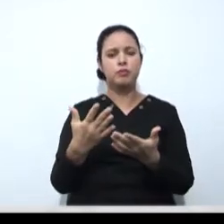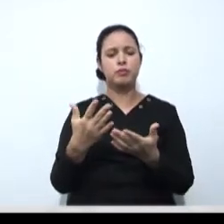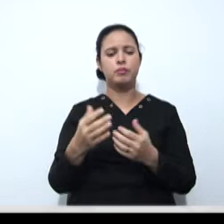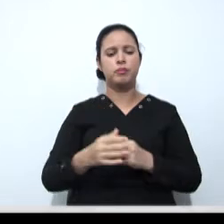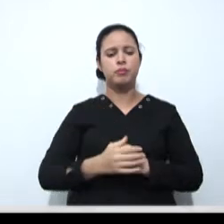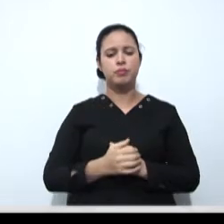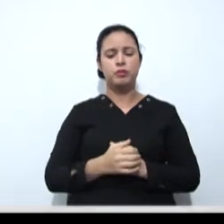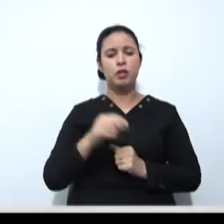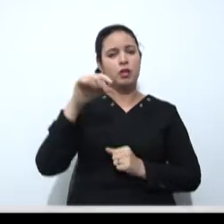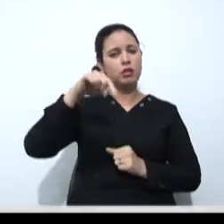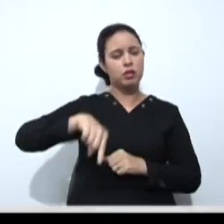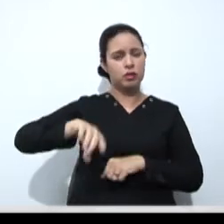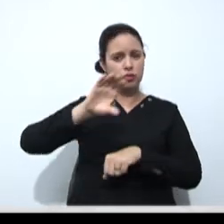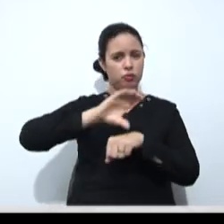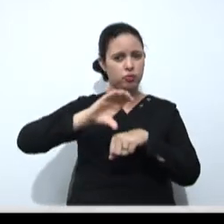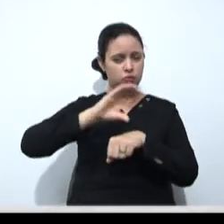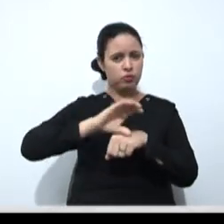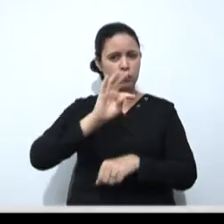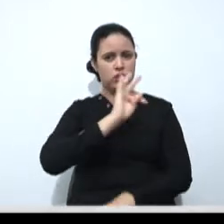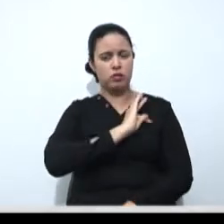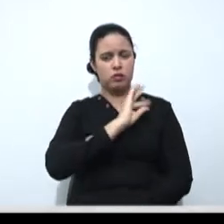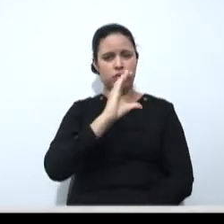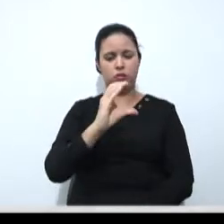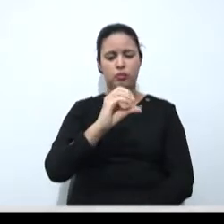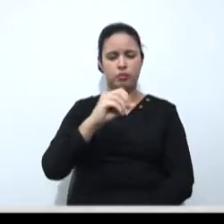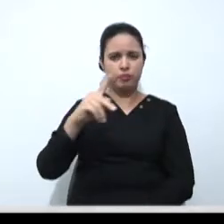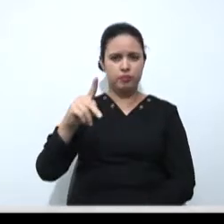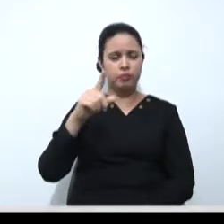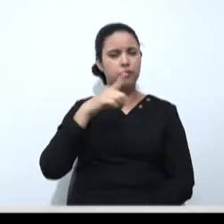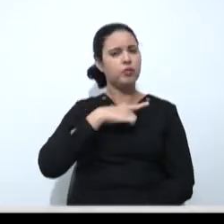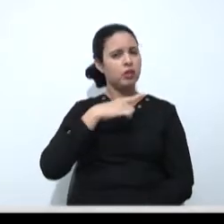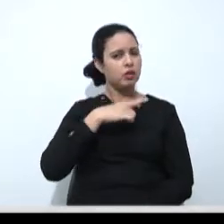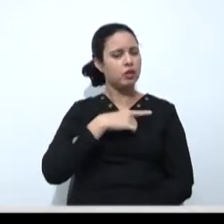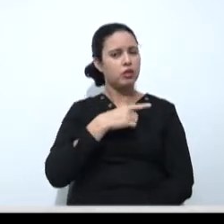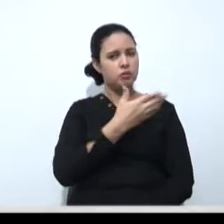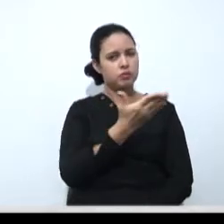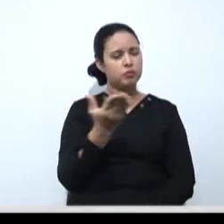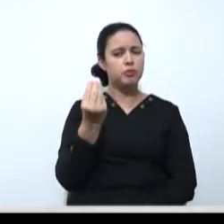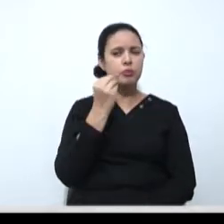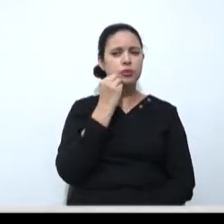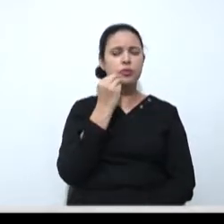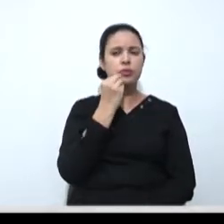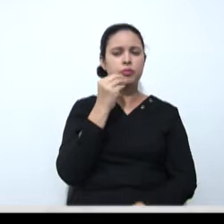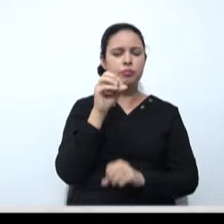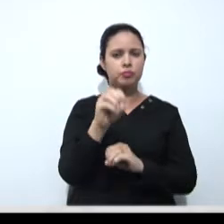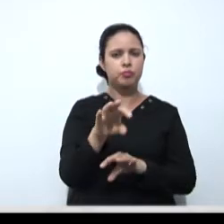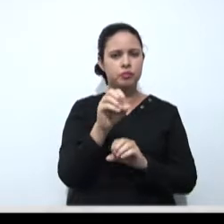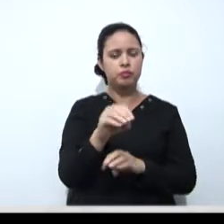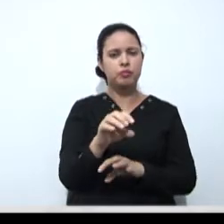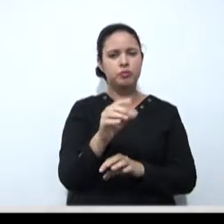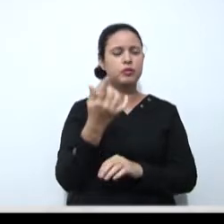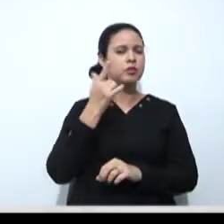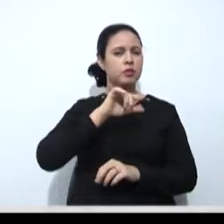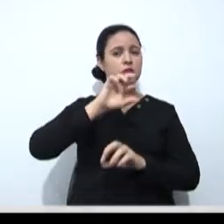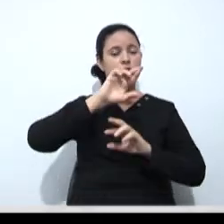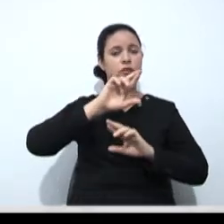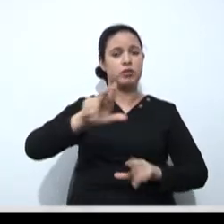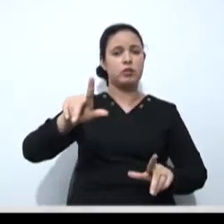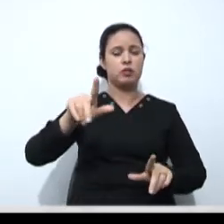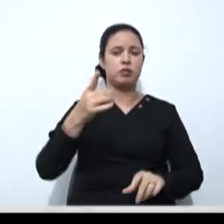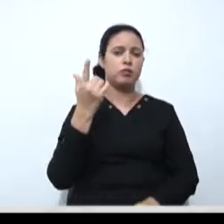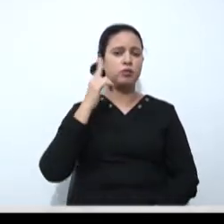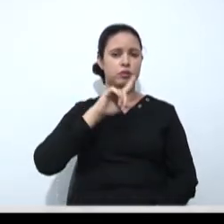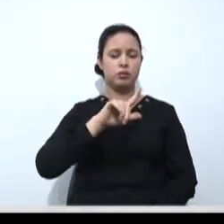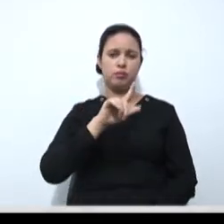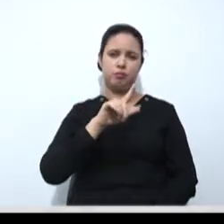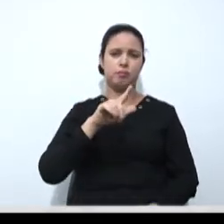nesse curso Técnico Cooperativismo vocês estão tendo uma oportunidade educacional para serem diferentes, para serem